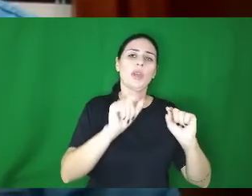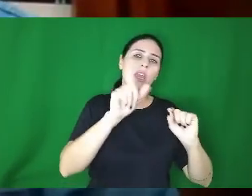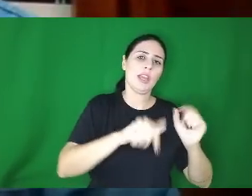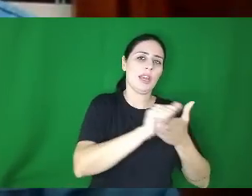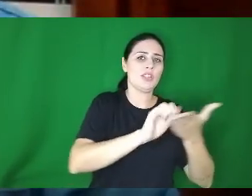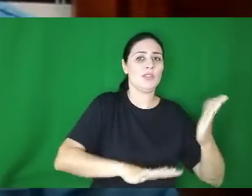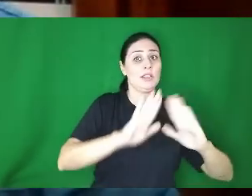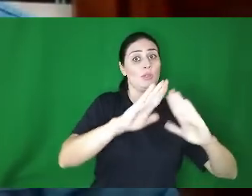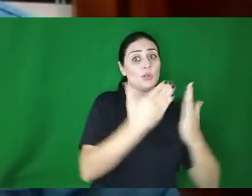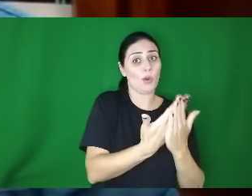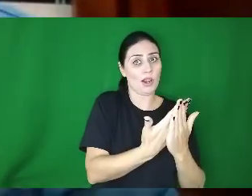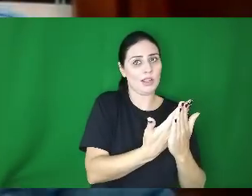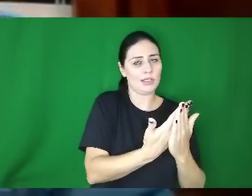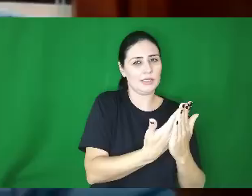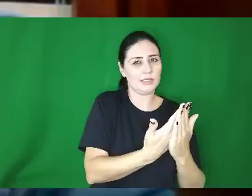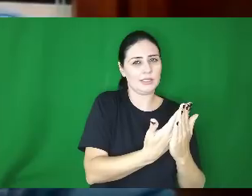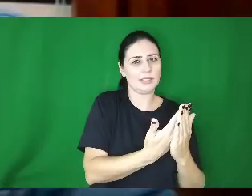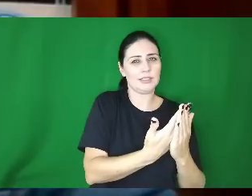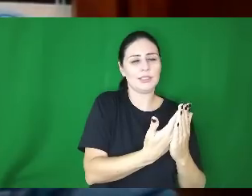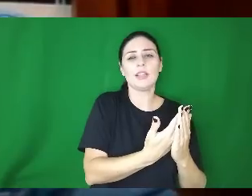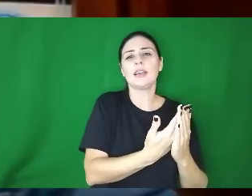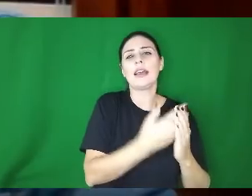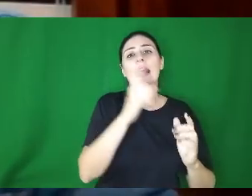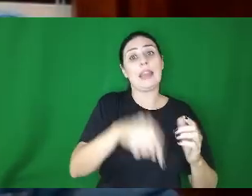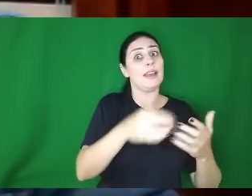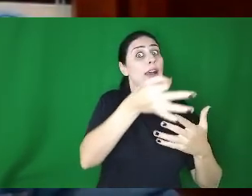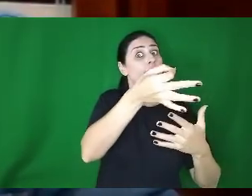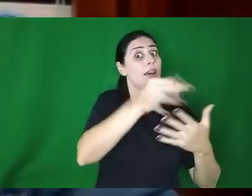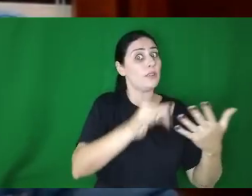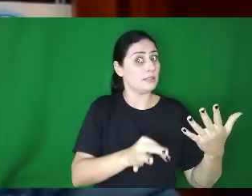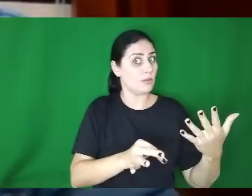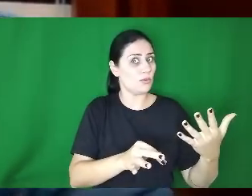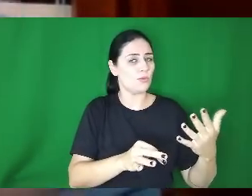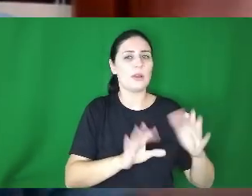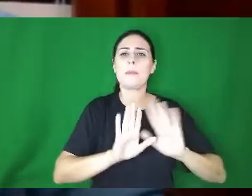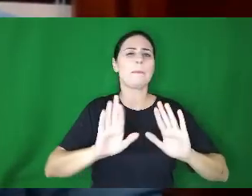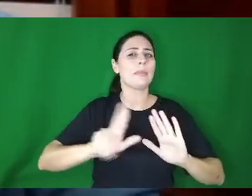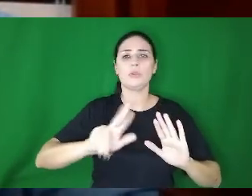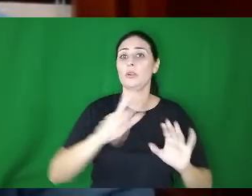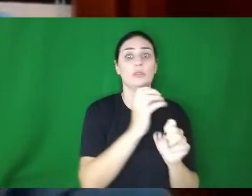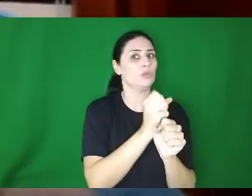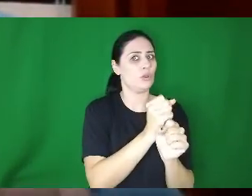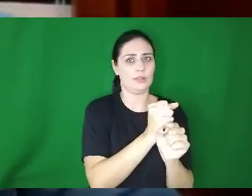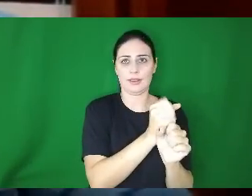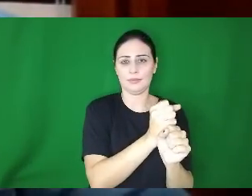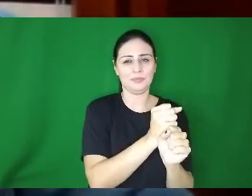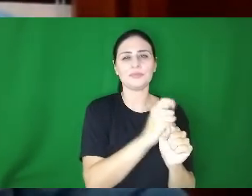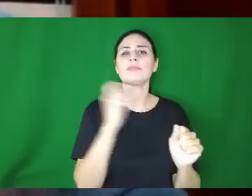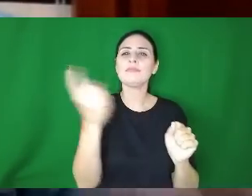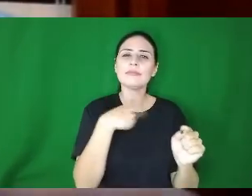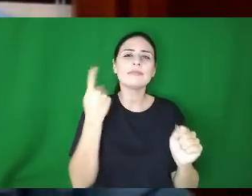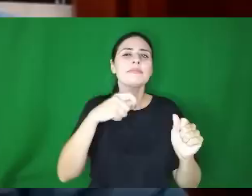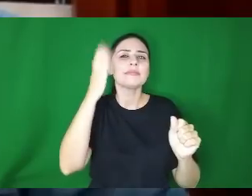você pode ajudar e orientar, mas tem algumas que a gente precisa, sem que você não orienta, não vai valer nota, não vai, é para a gente saber onde que a